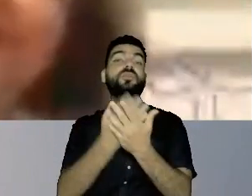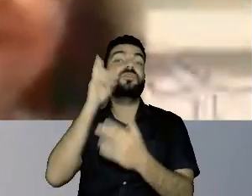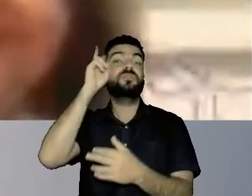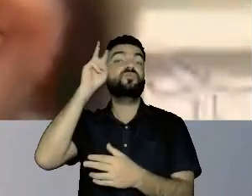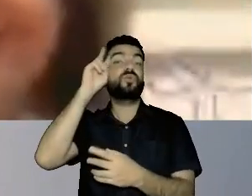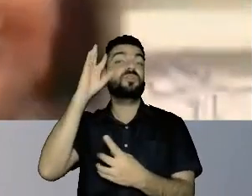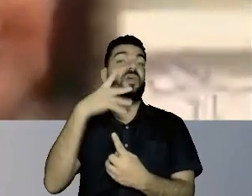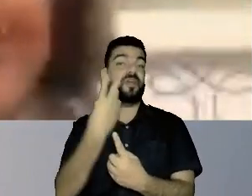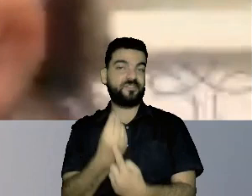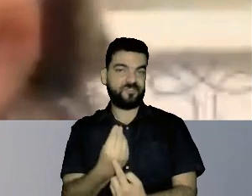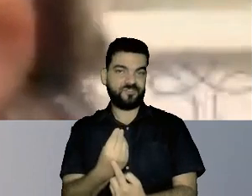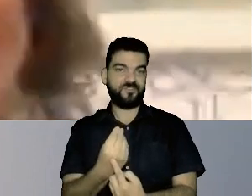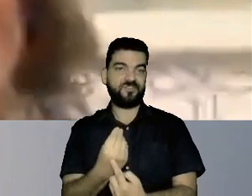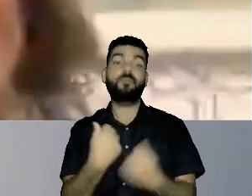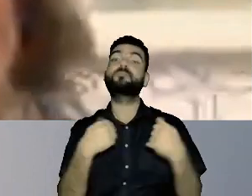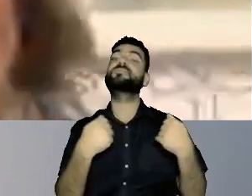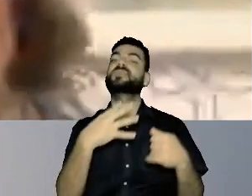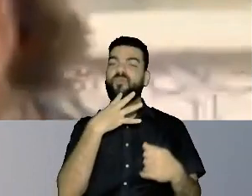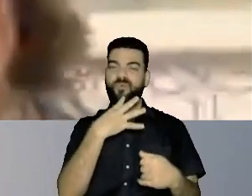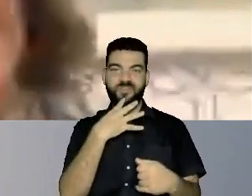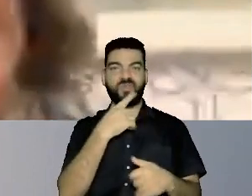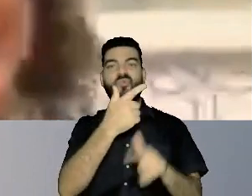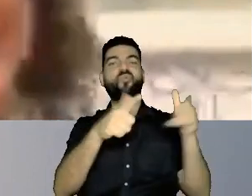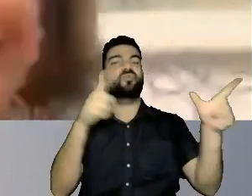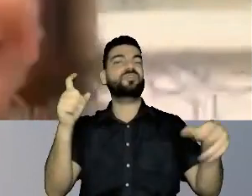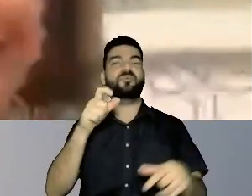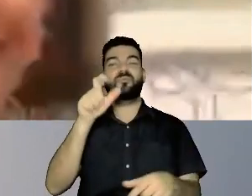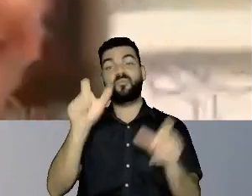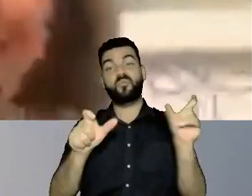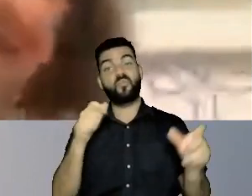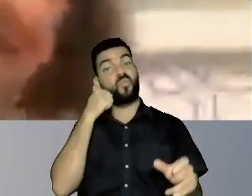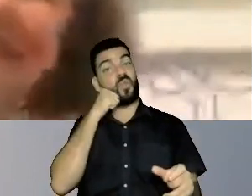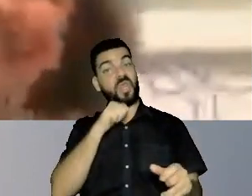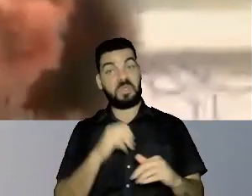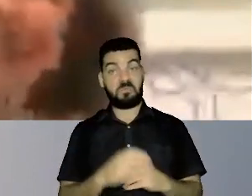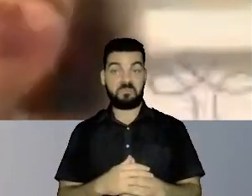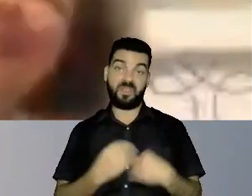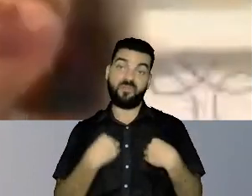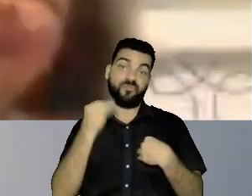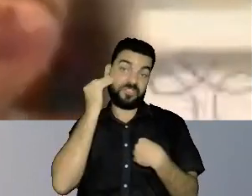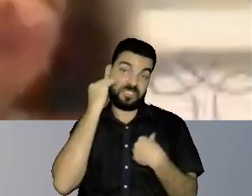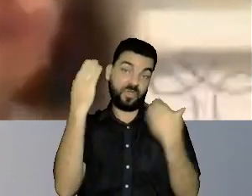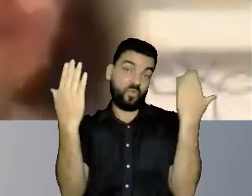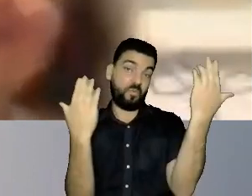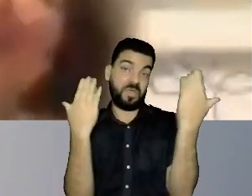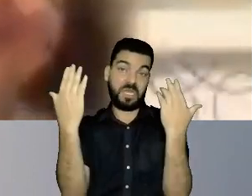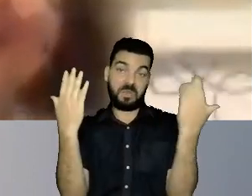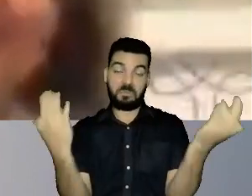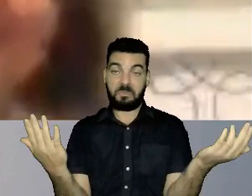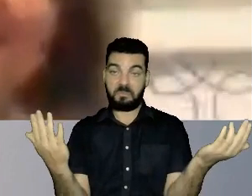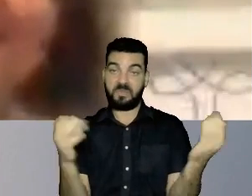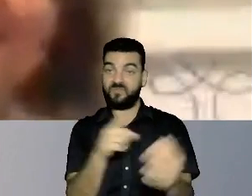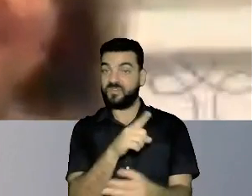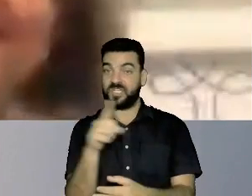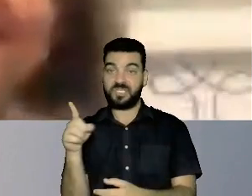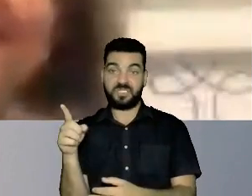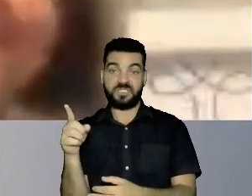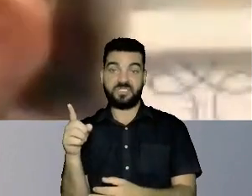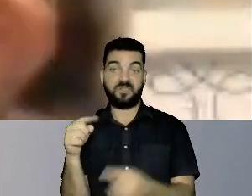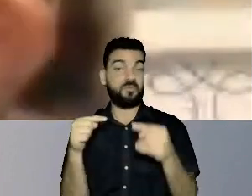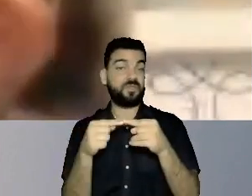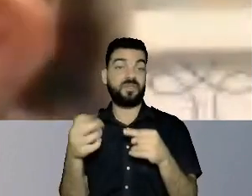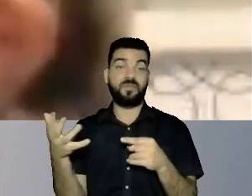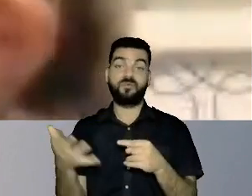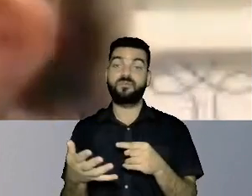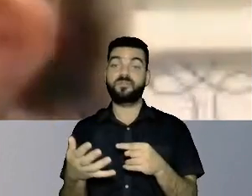se espera uma historiadora da arte que fale sobre mulheres, né? E eu espero aqui, pelo